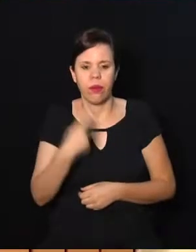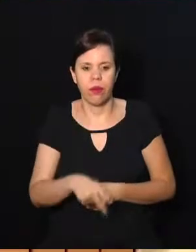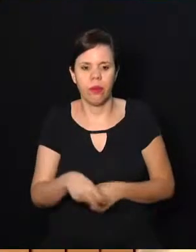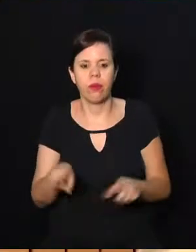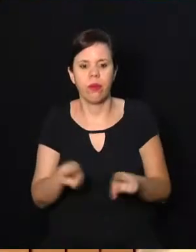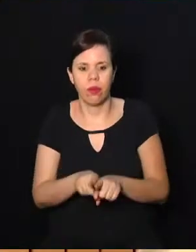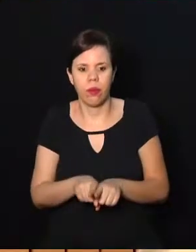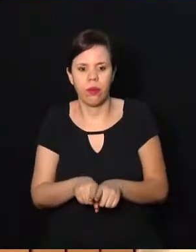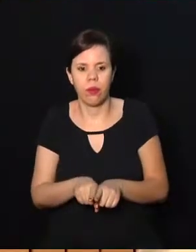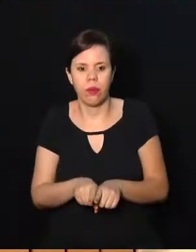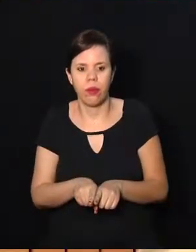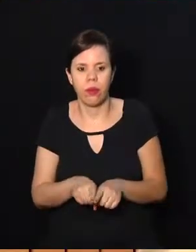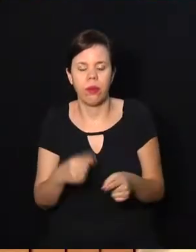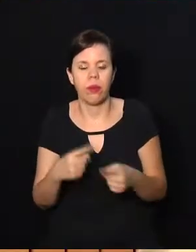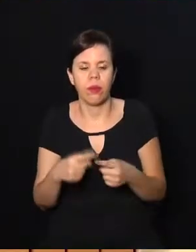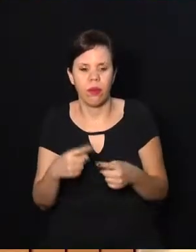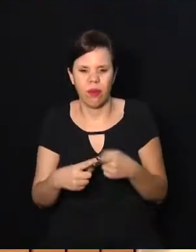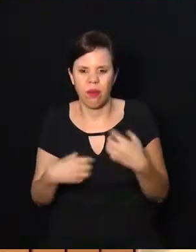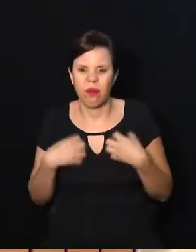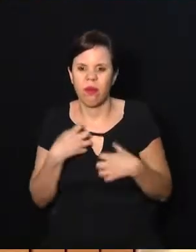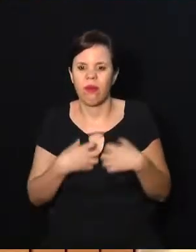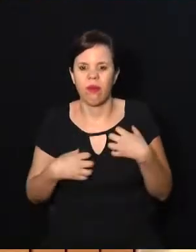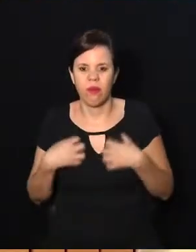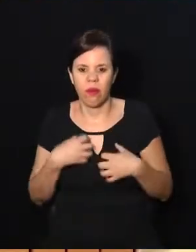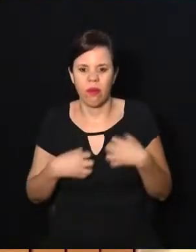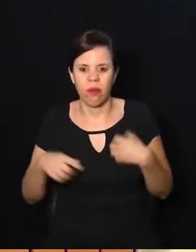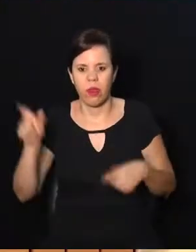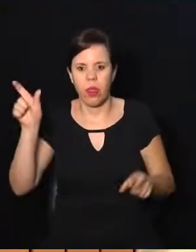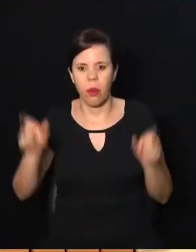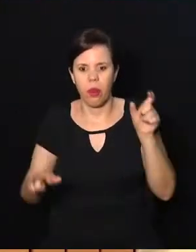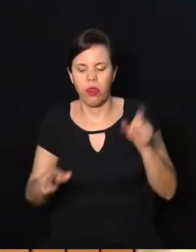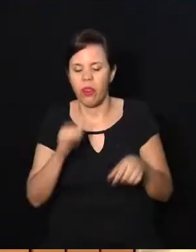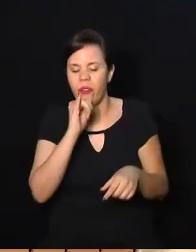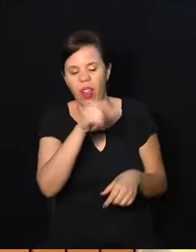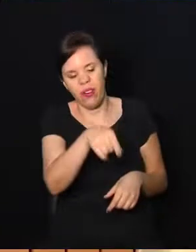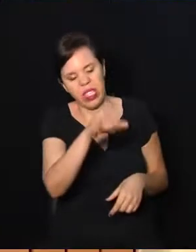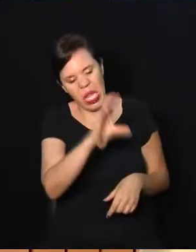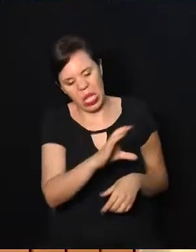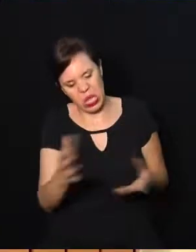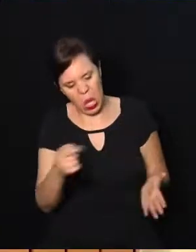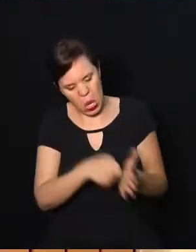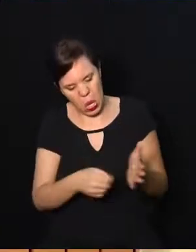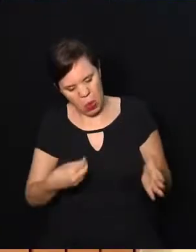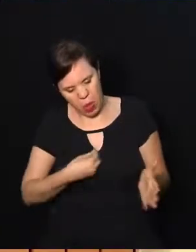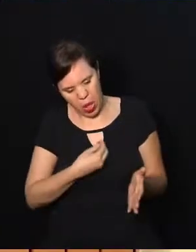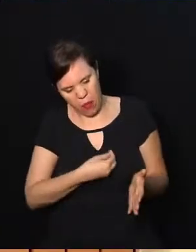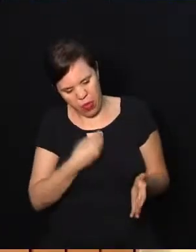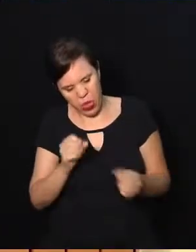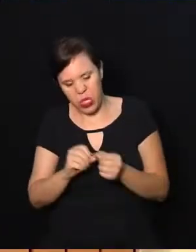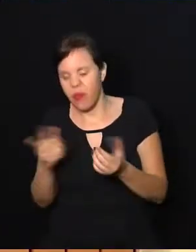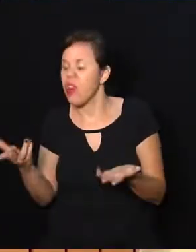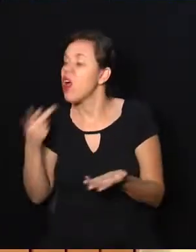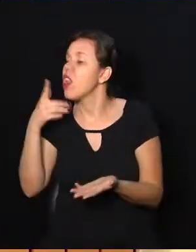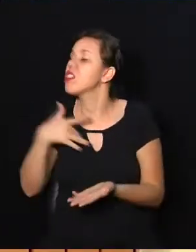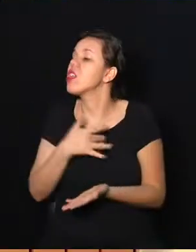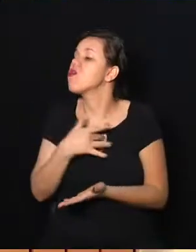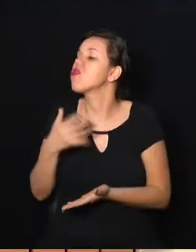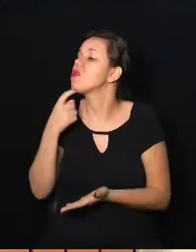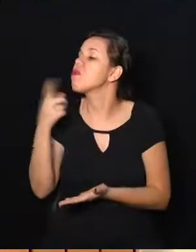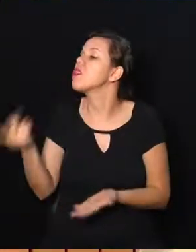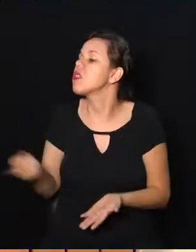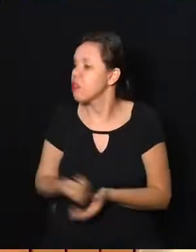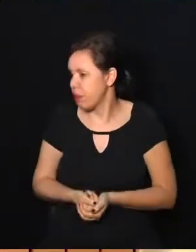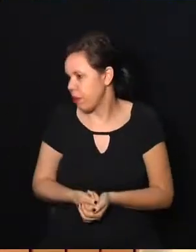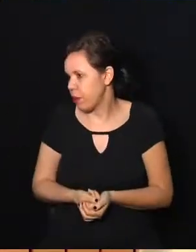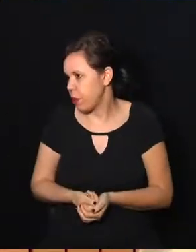também. Porque me incomoda muito a pessoa dizer, você é um católico, você luta pela vida, e o que você me diz da saúde de Campinas?